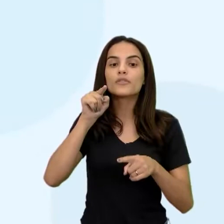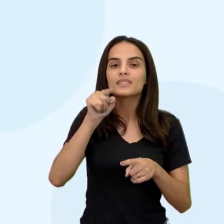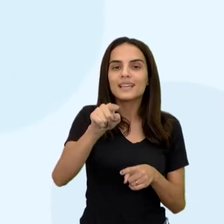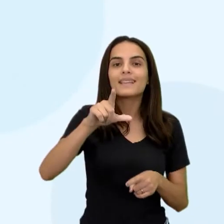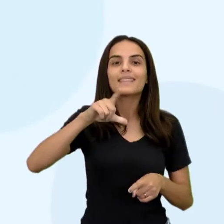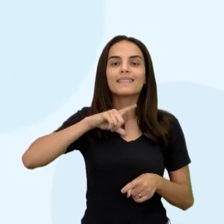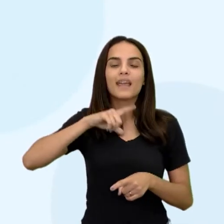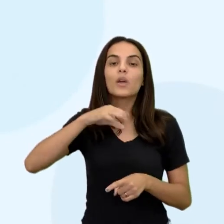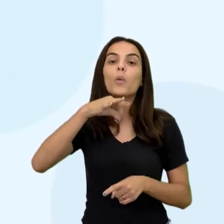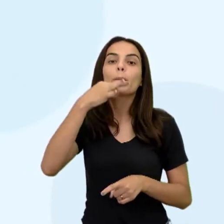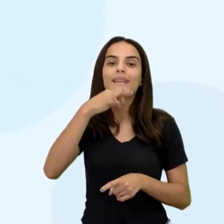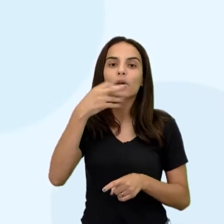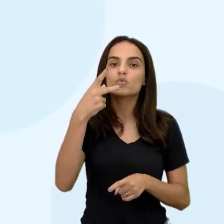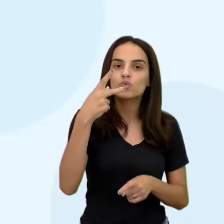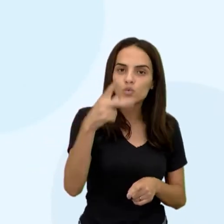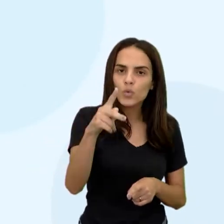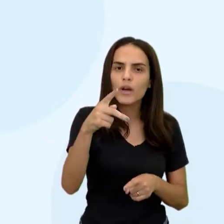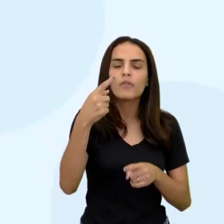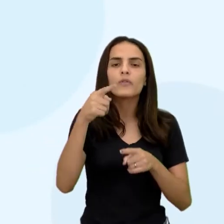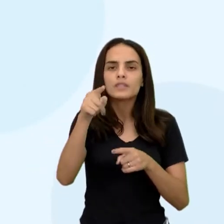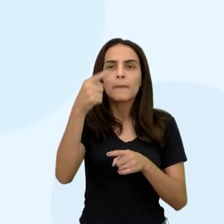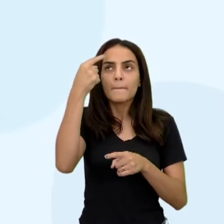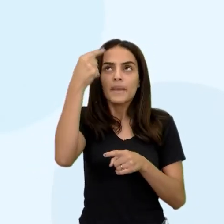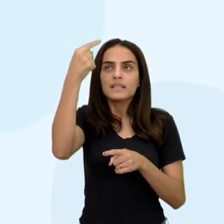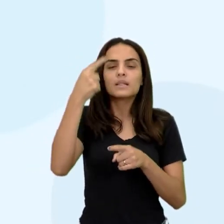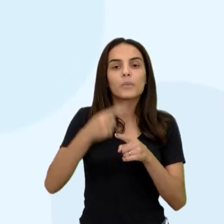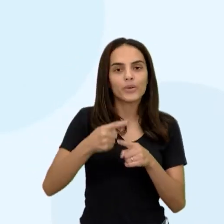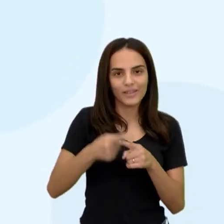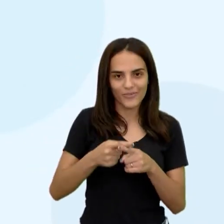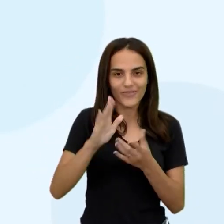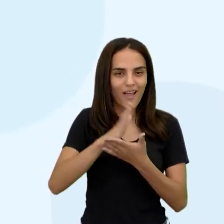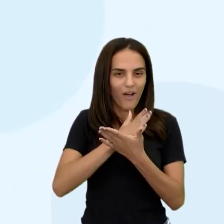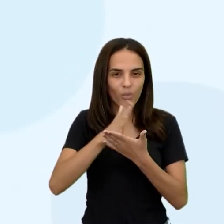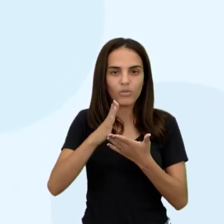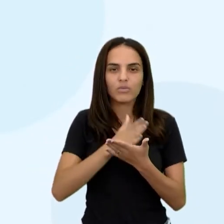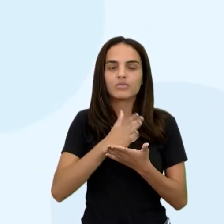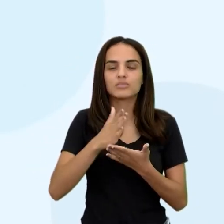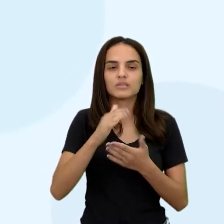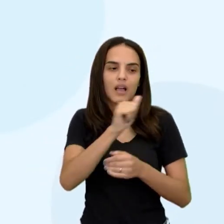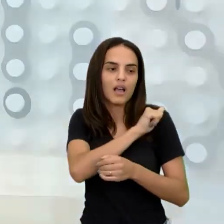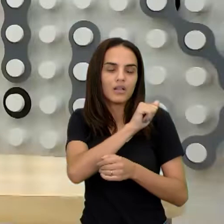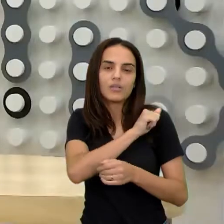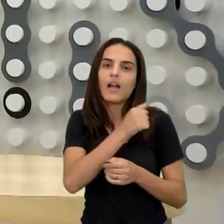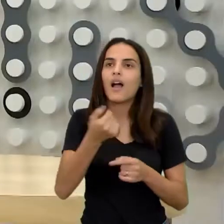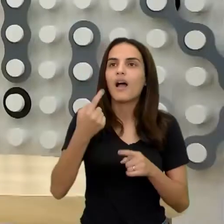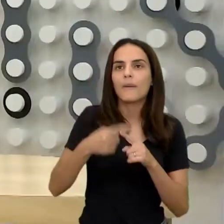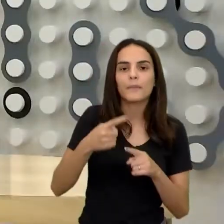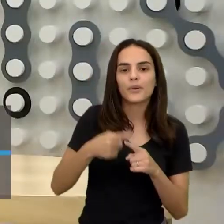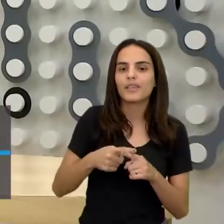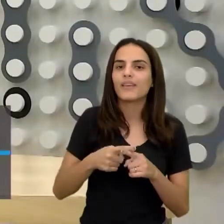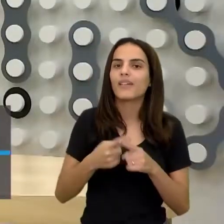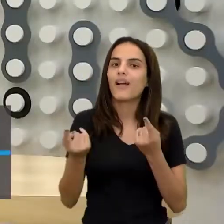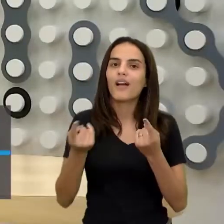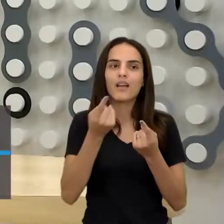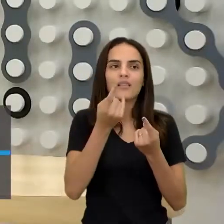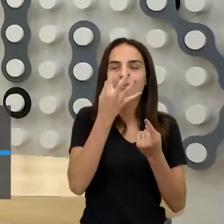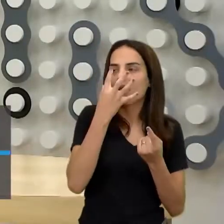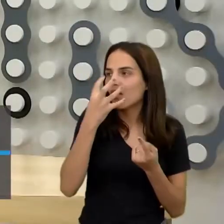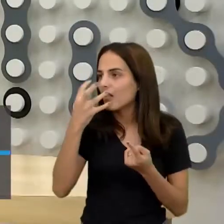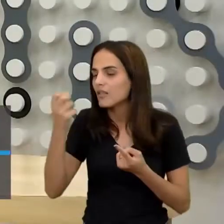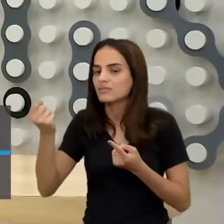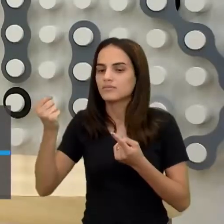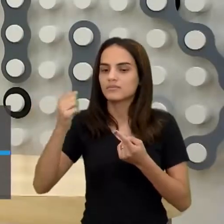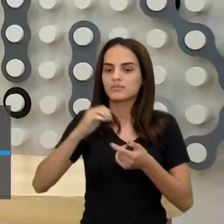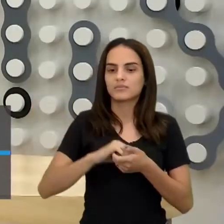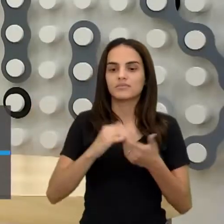tem essa opinião? Por que você pensa isso? E aí alguns alunos falaram que é por conta que distrai, né? Por conta que